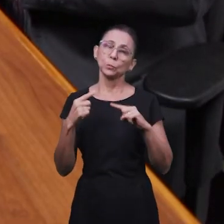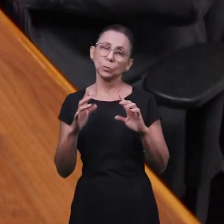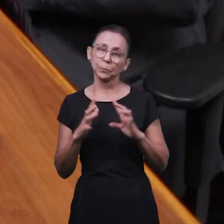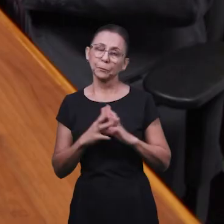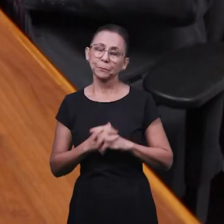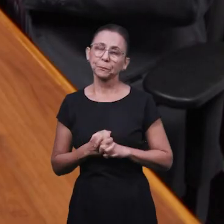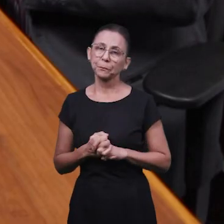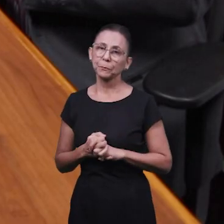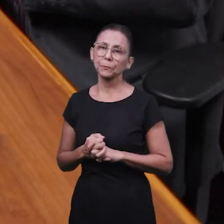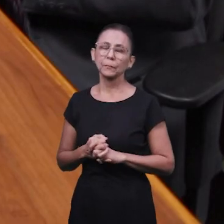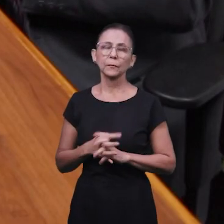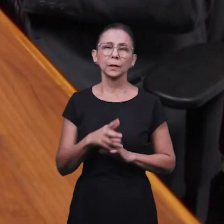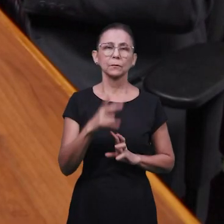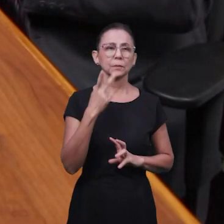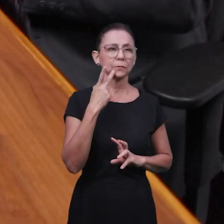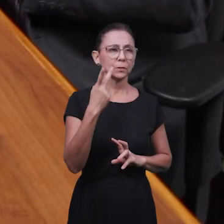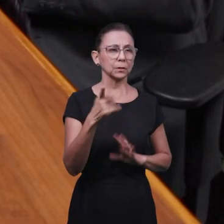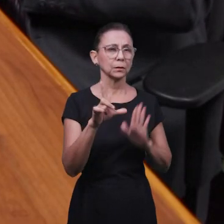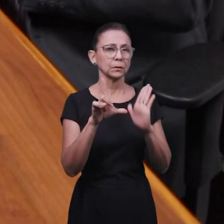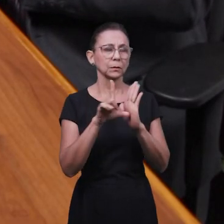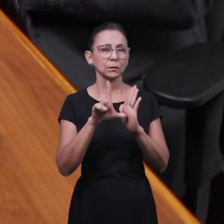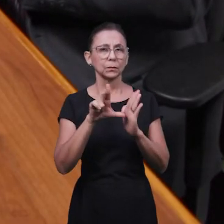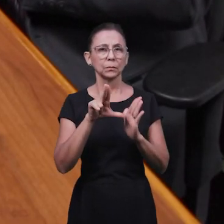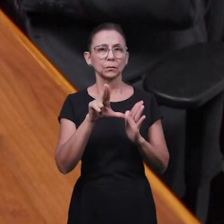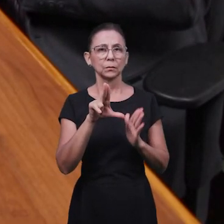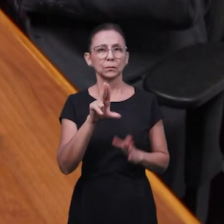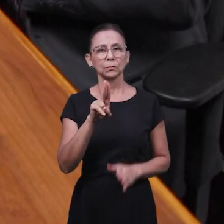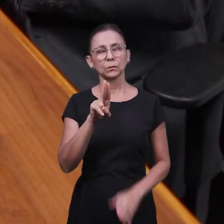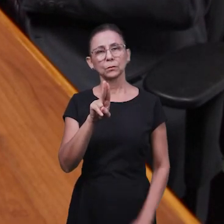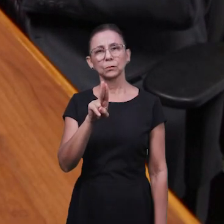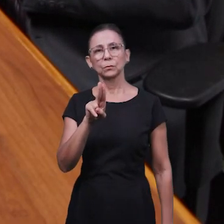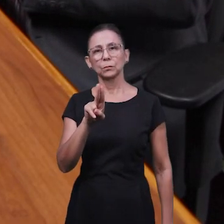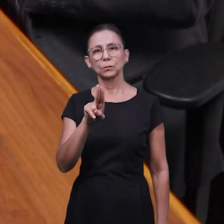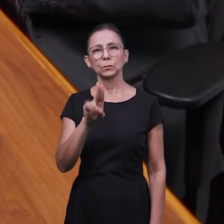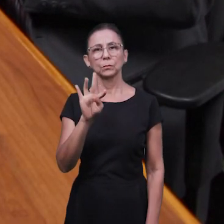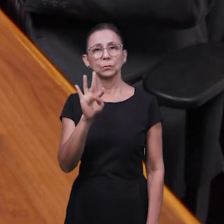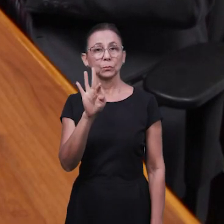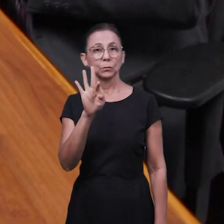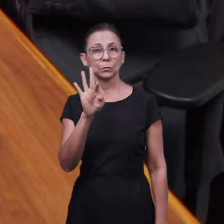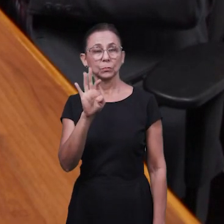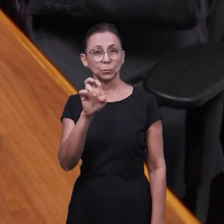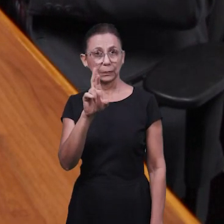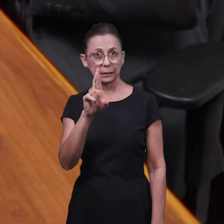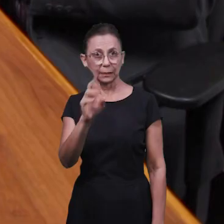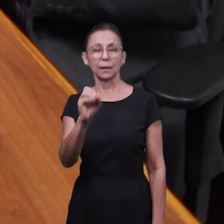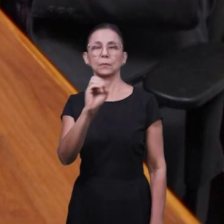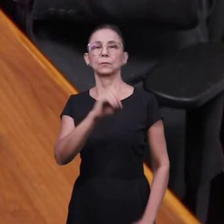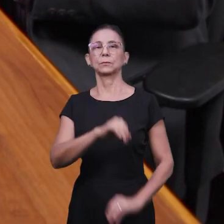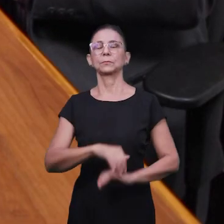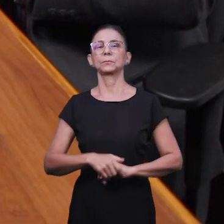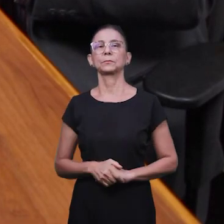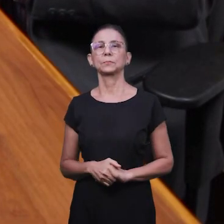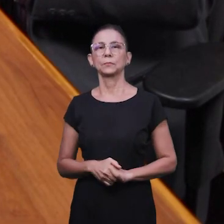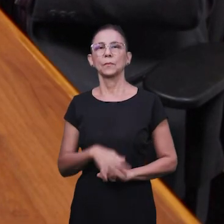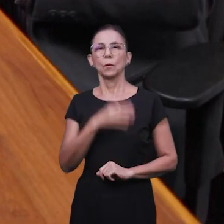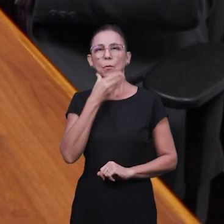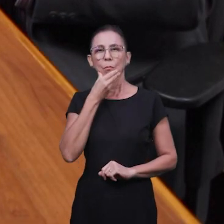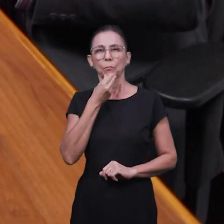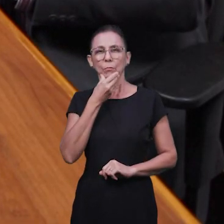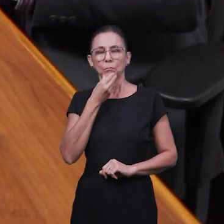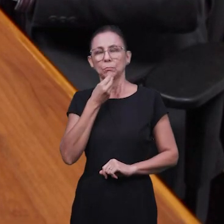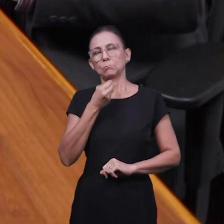você falou sobre Lutero. Né? Lutero que... passou a ter, e quando a gente